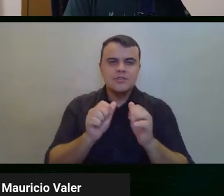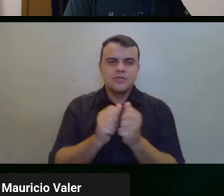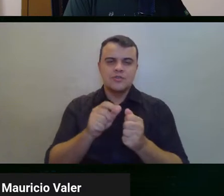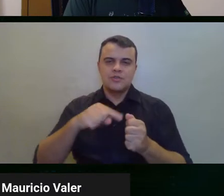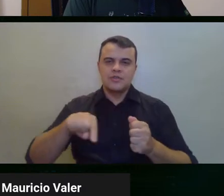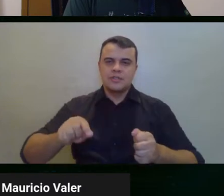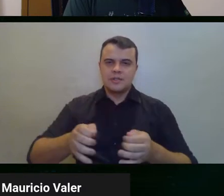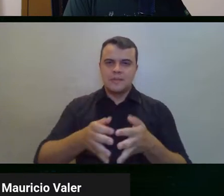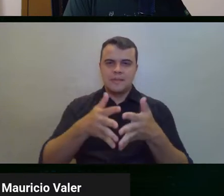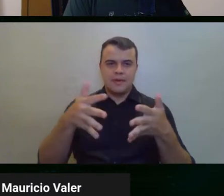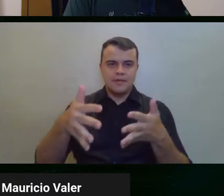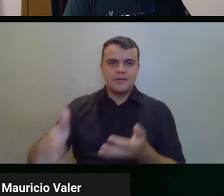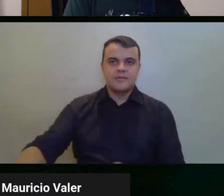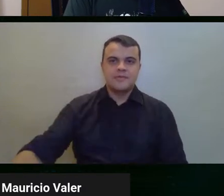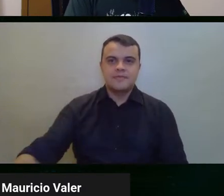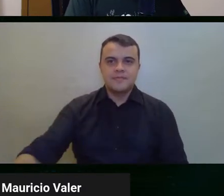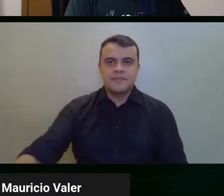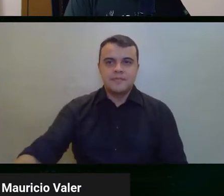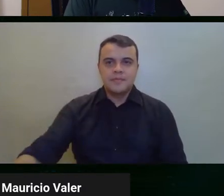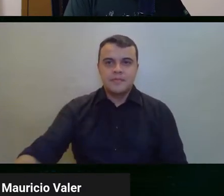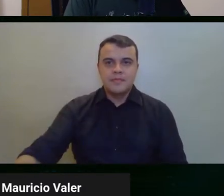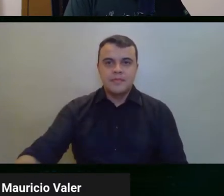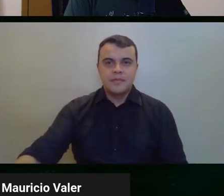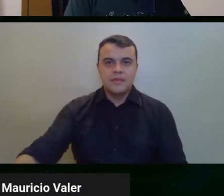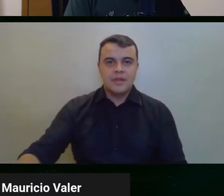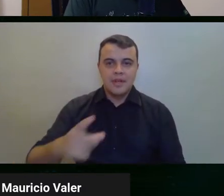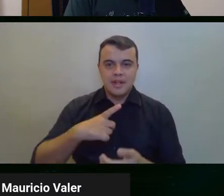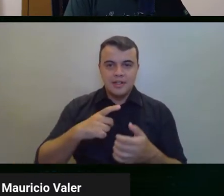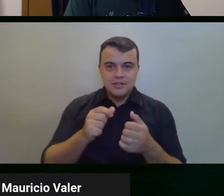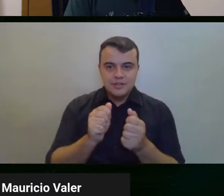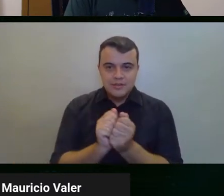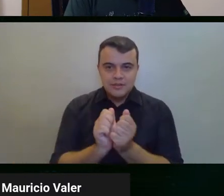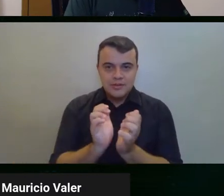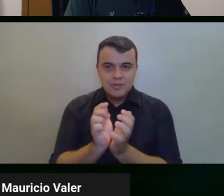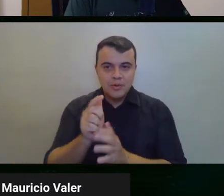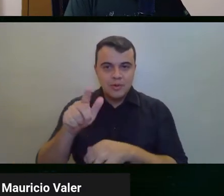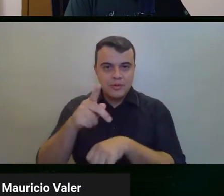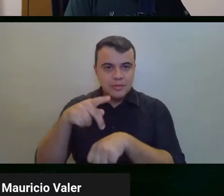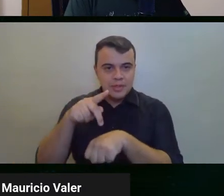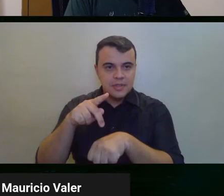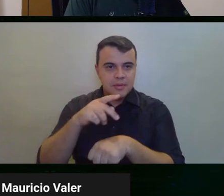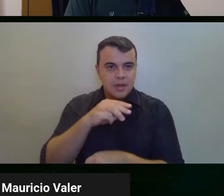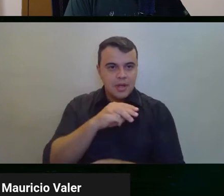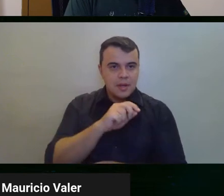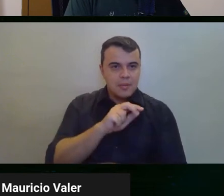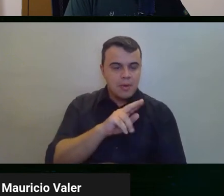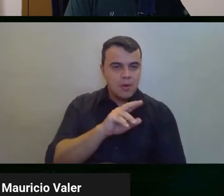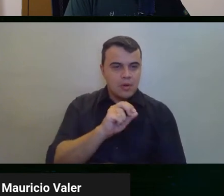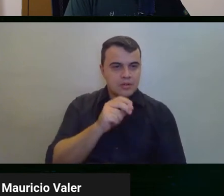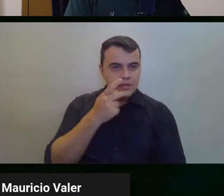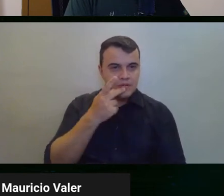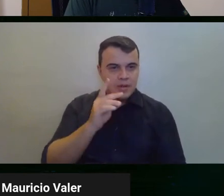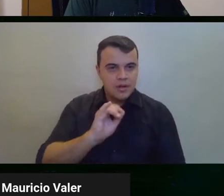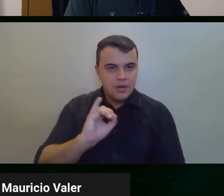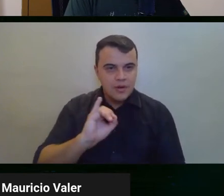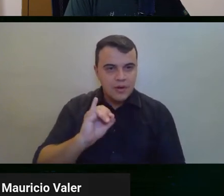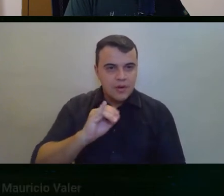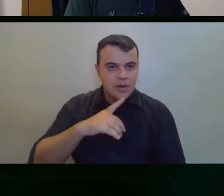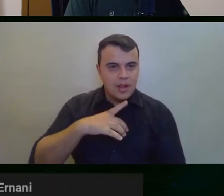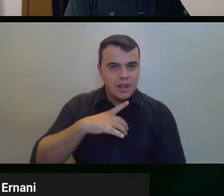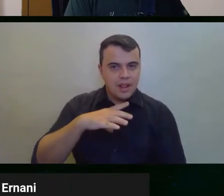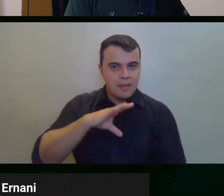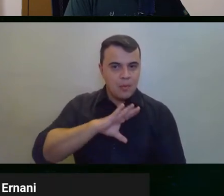são maravilhosos foi legal demais tem uma galera aqui ó até de fora do Brasil aí o Maurício mandou aí saudações de Lisboa